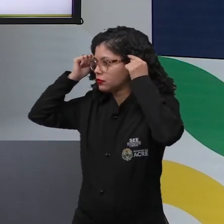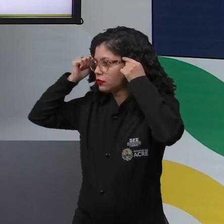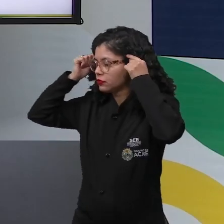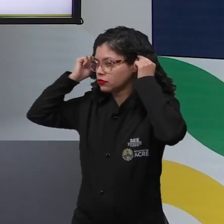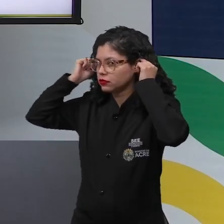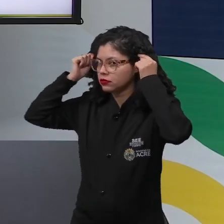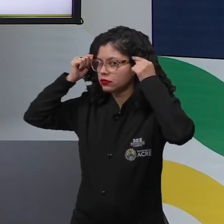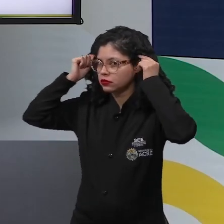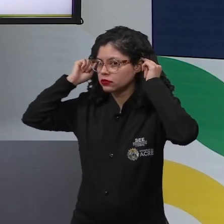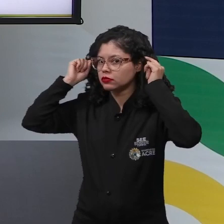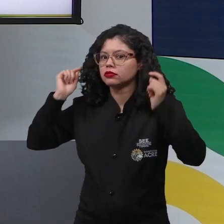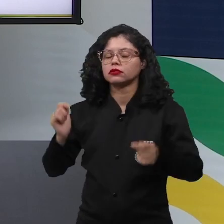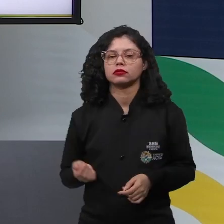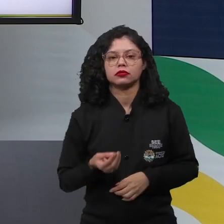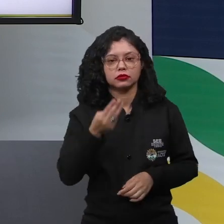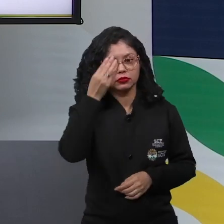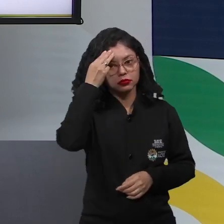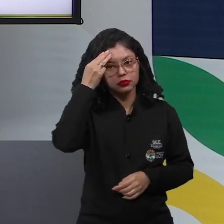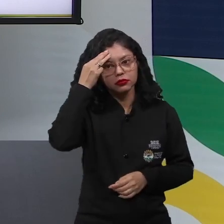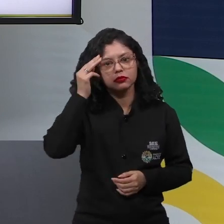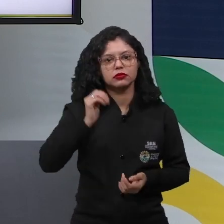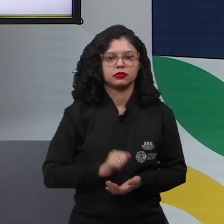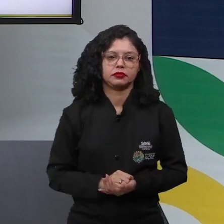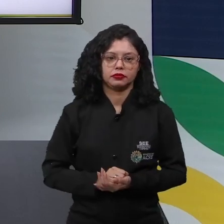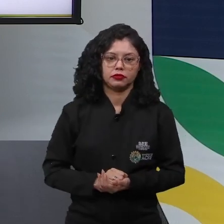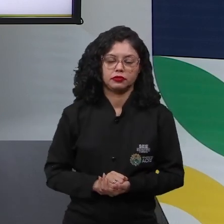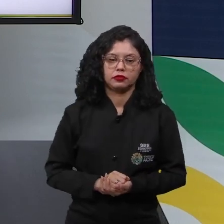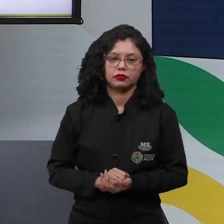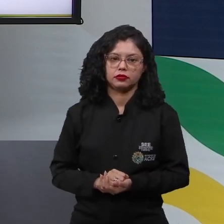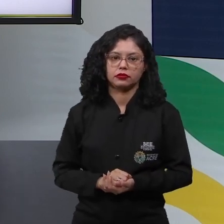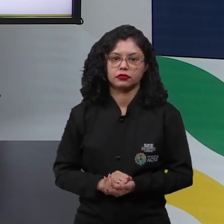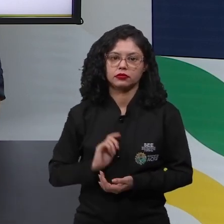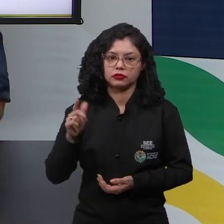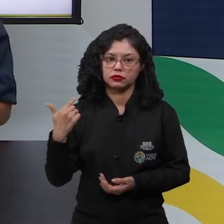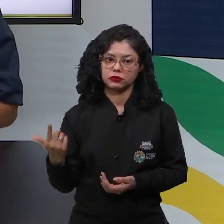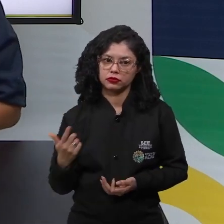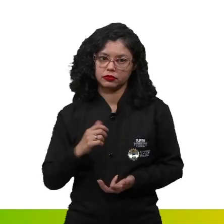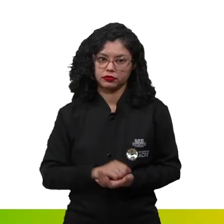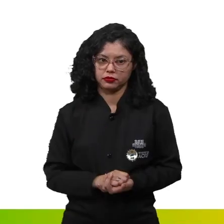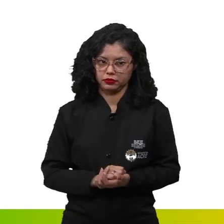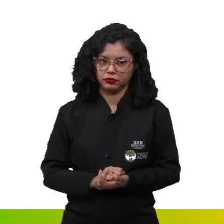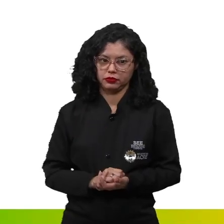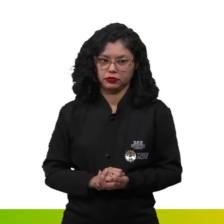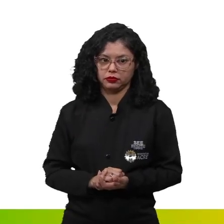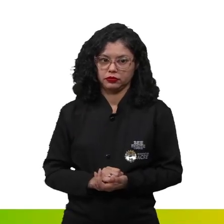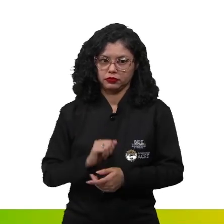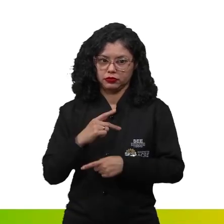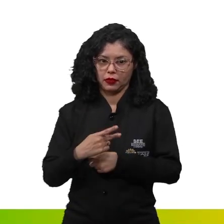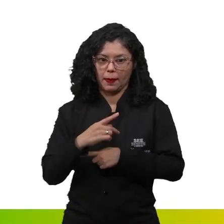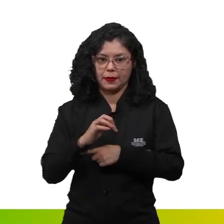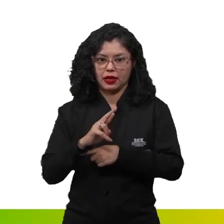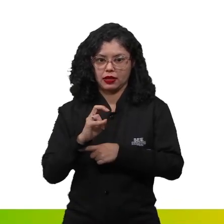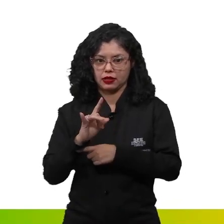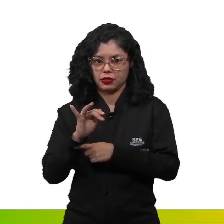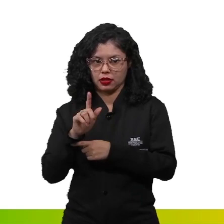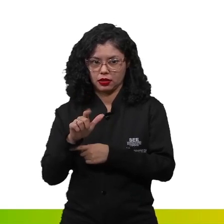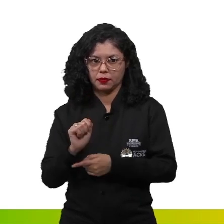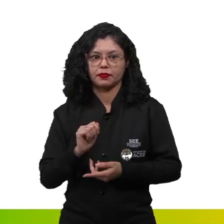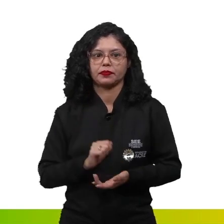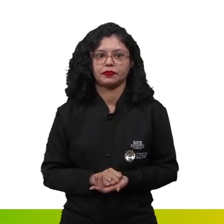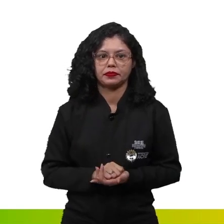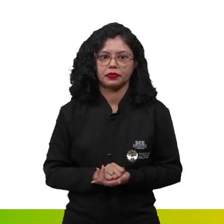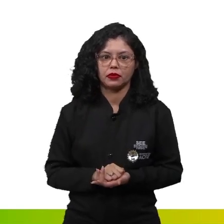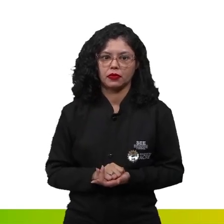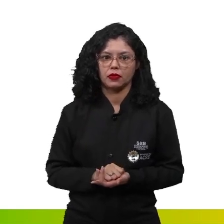audição e a memória do cérebro, tá? Temos outros lobos. Temos o parietal, pessoal.